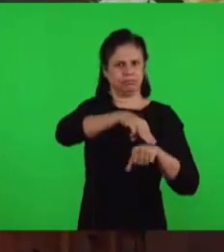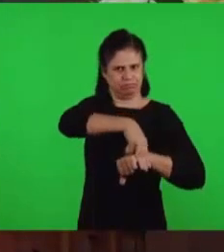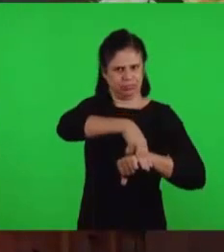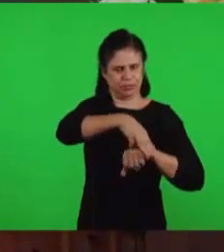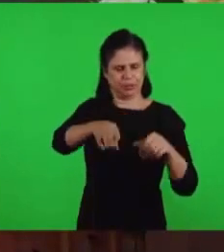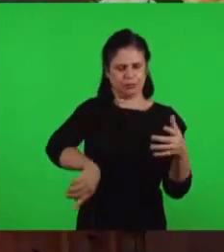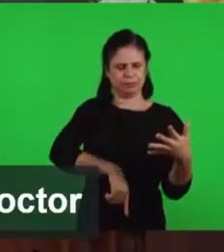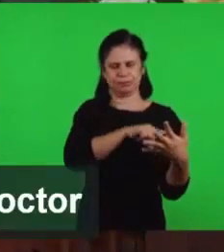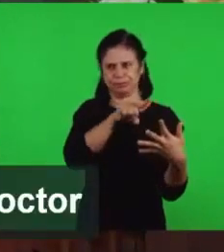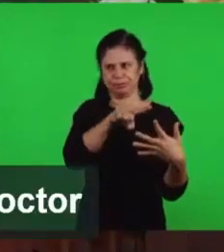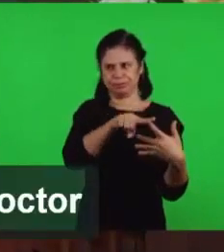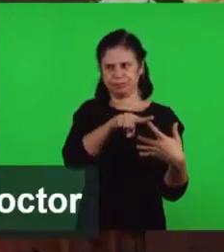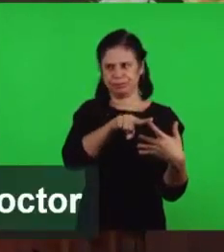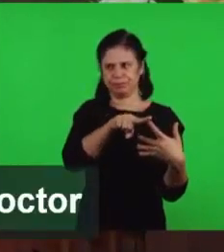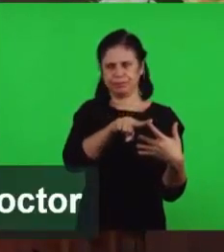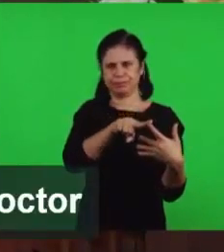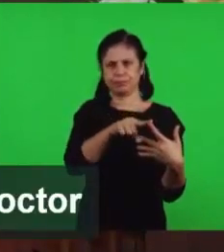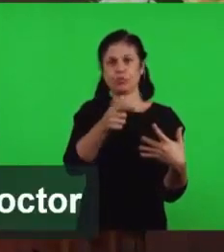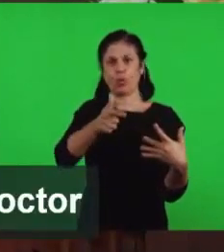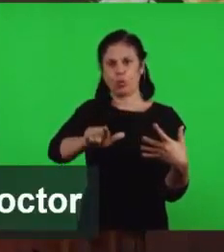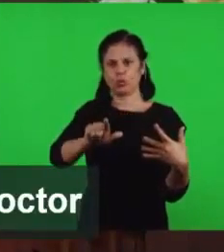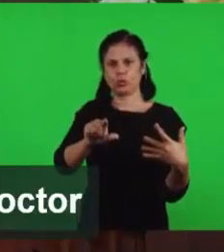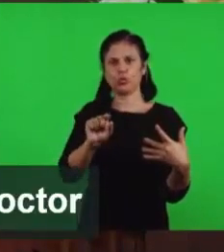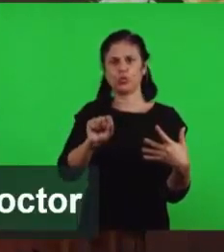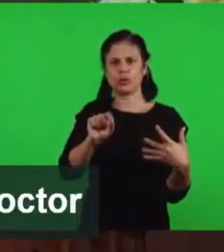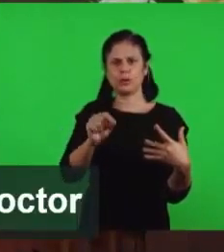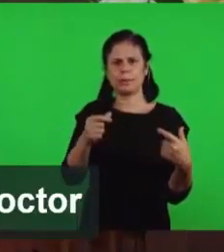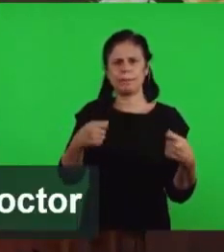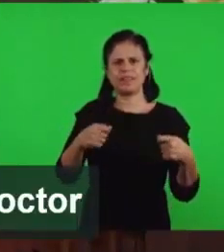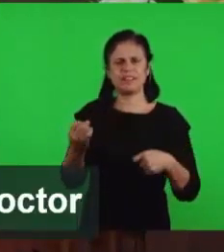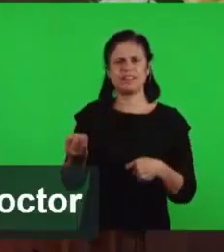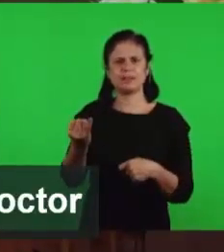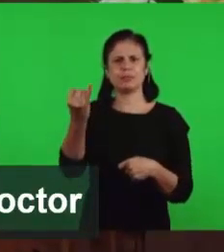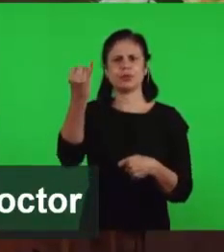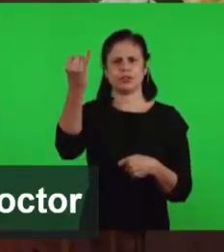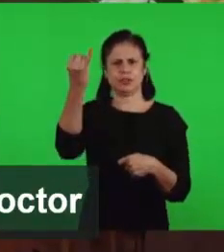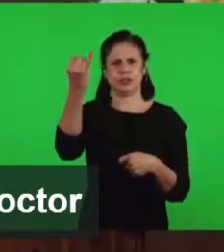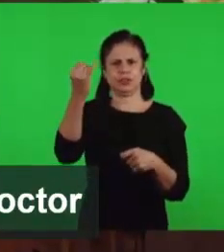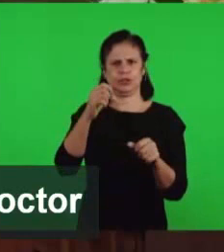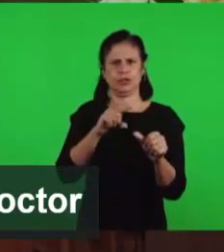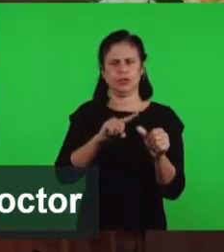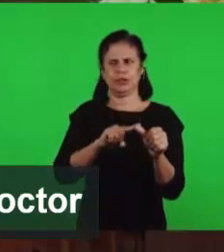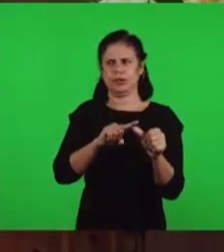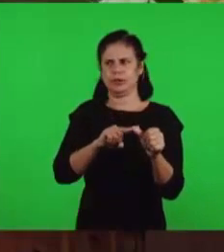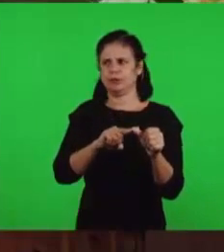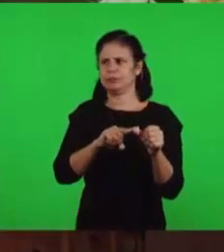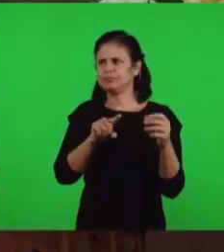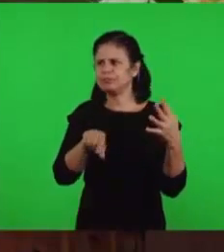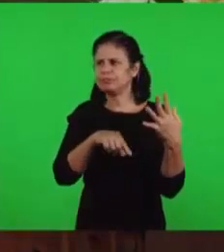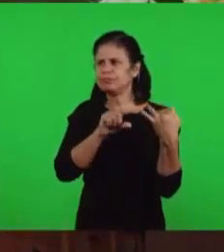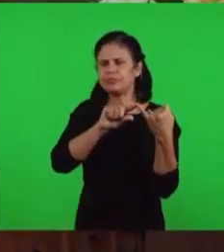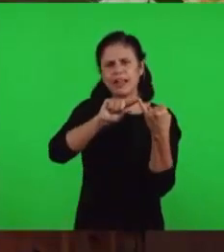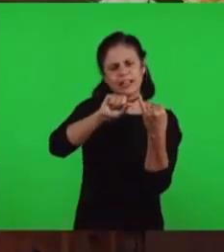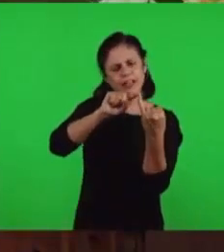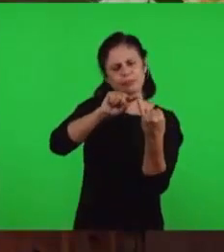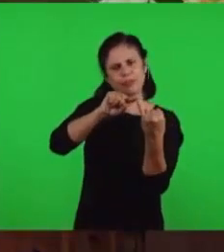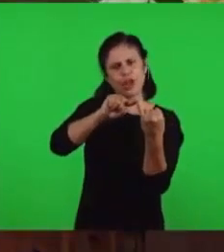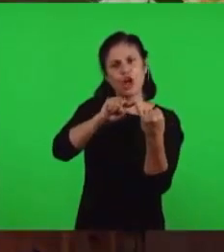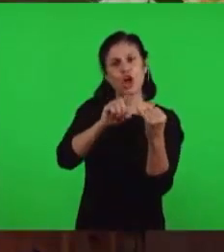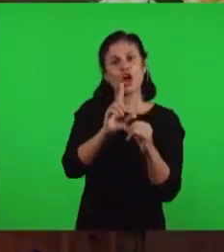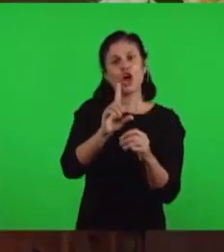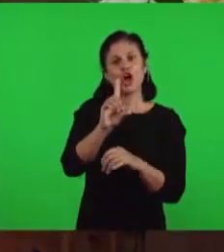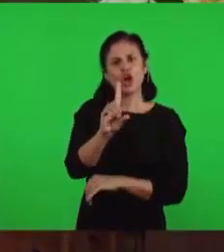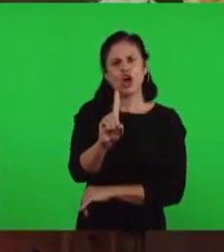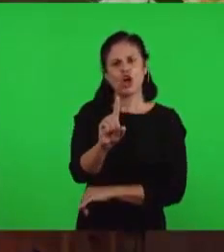segunda coisa que precisa entender é que a doutrina é o doutor é aquele que